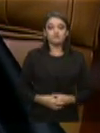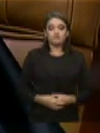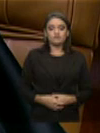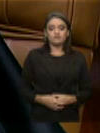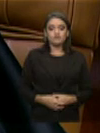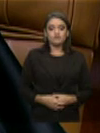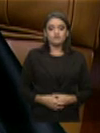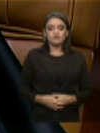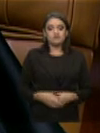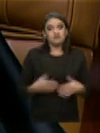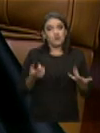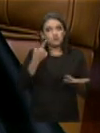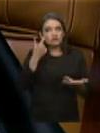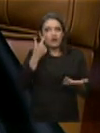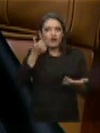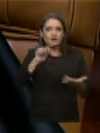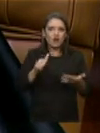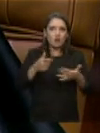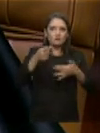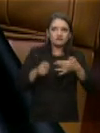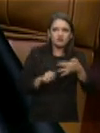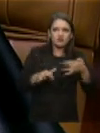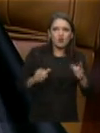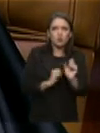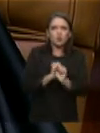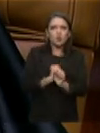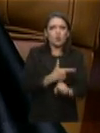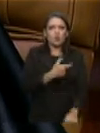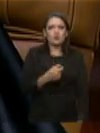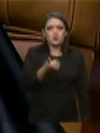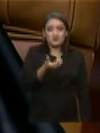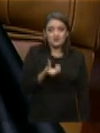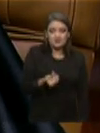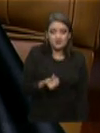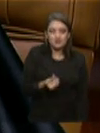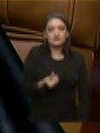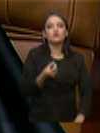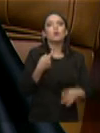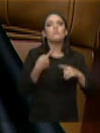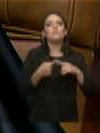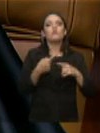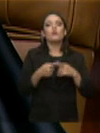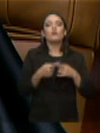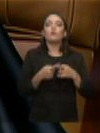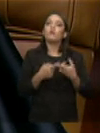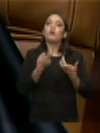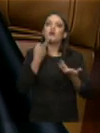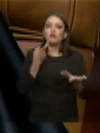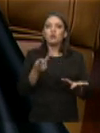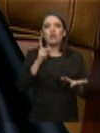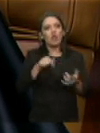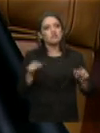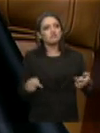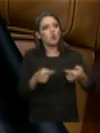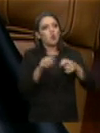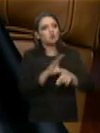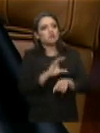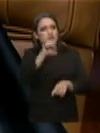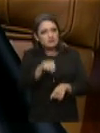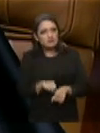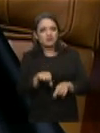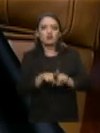reveu sua jurisprudência em 2016, ao reconhecer a natureza constitucional da controvérsia e a sua repercussão geral. Pois